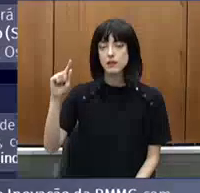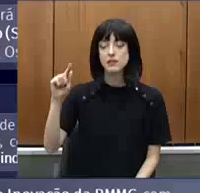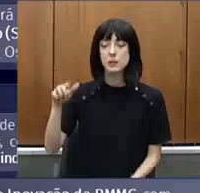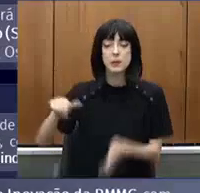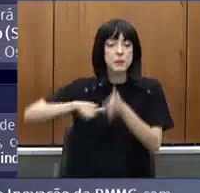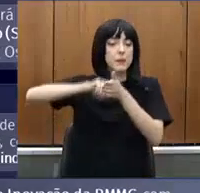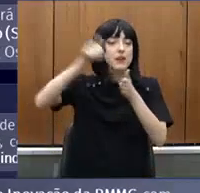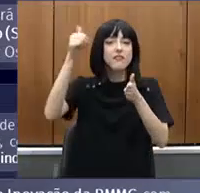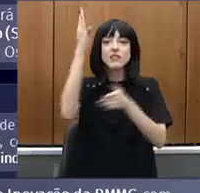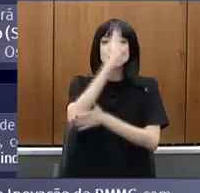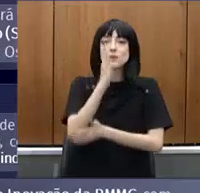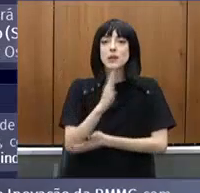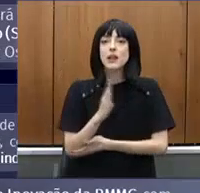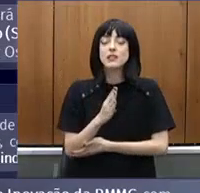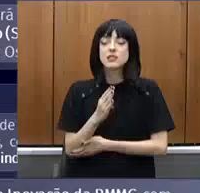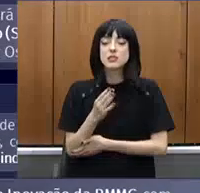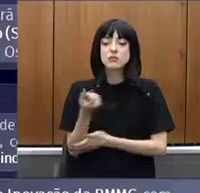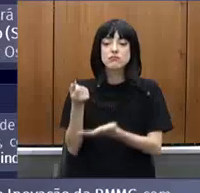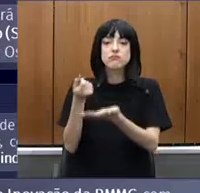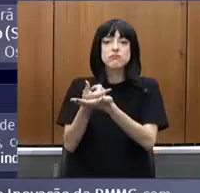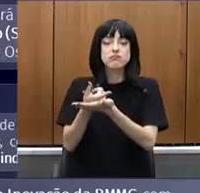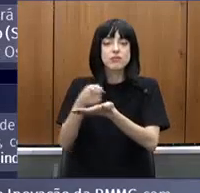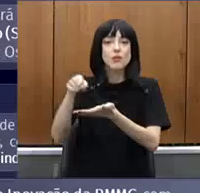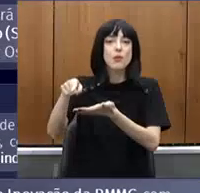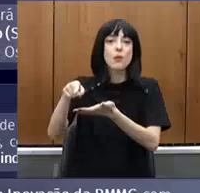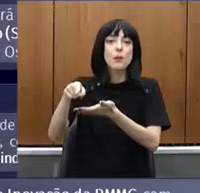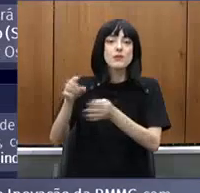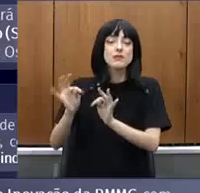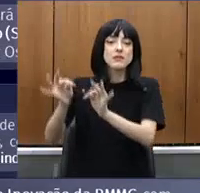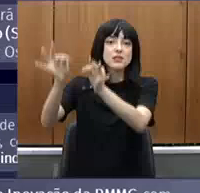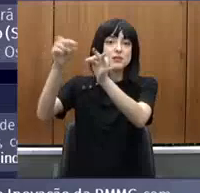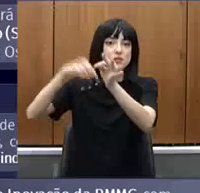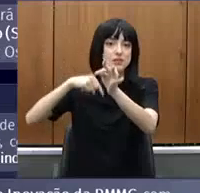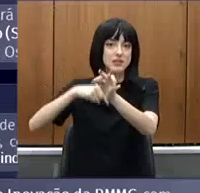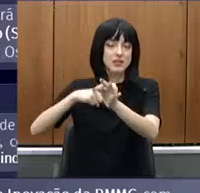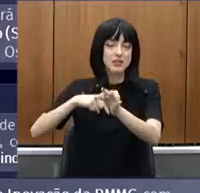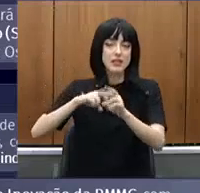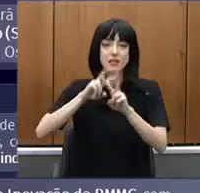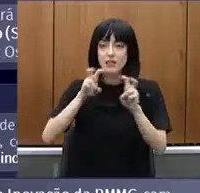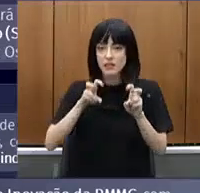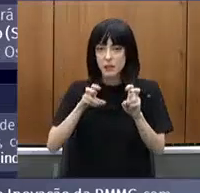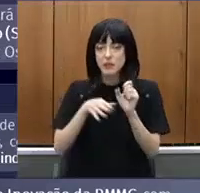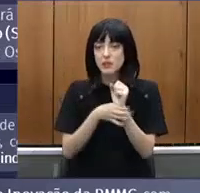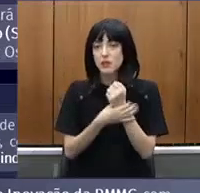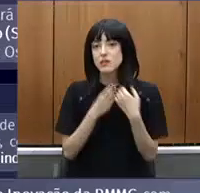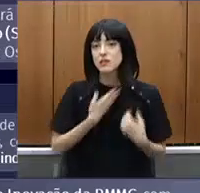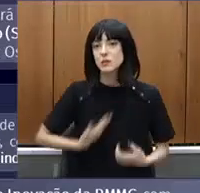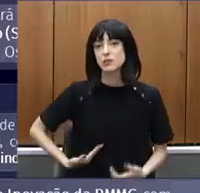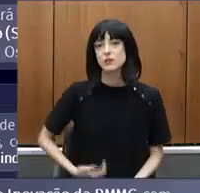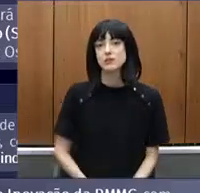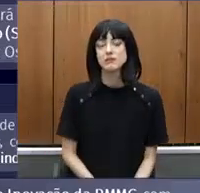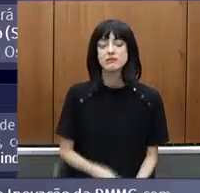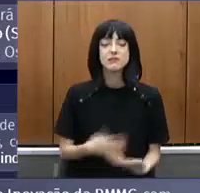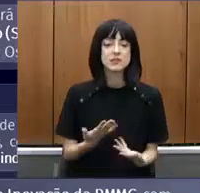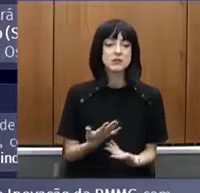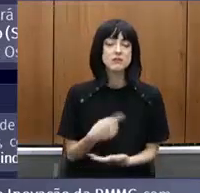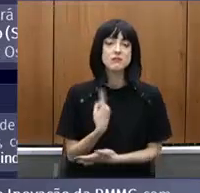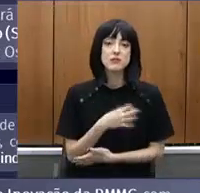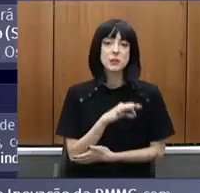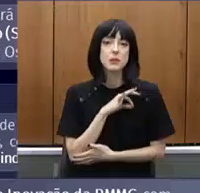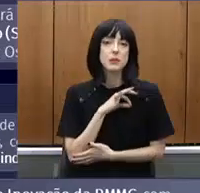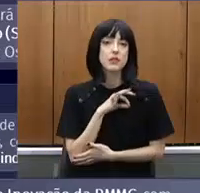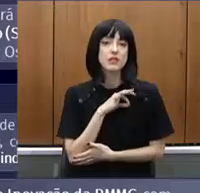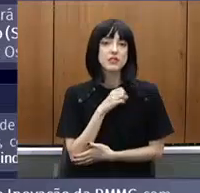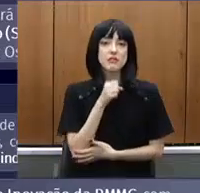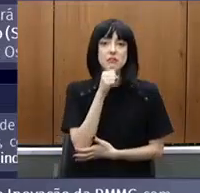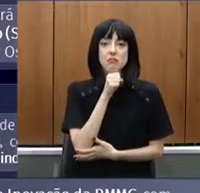pública e a primeira do Estado então assim é uma polícia antiga né alguém pode dizer até velha numa